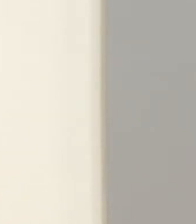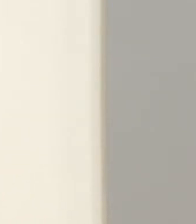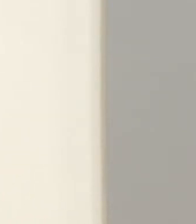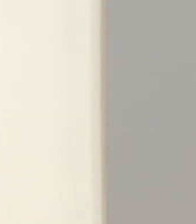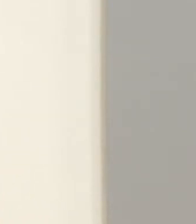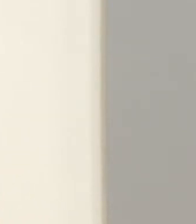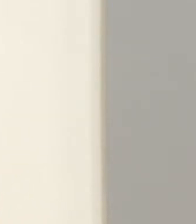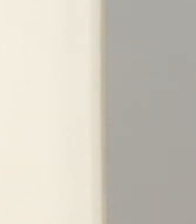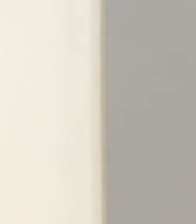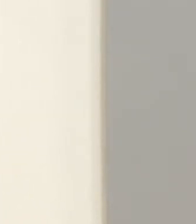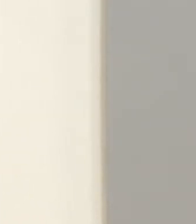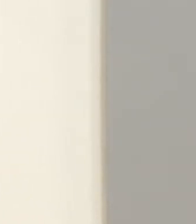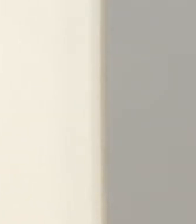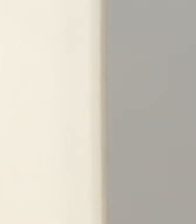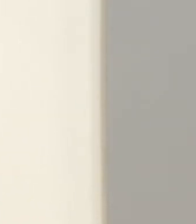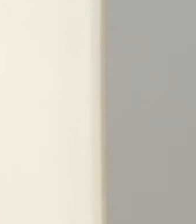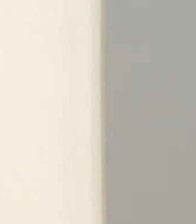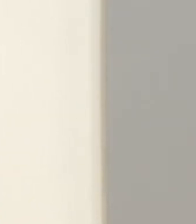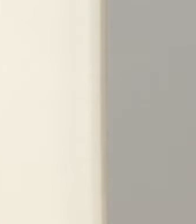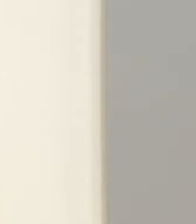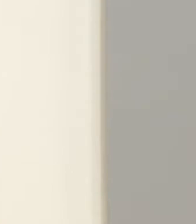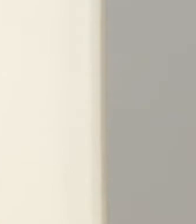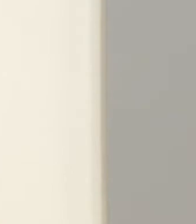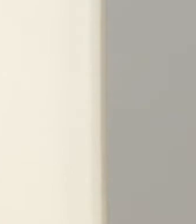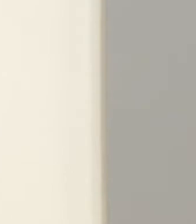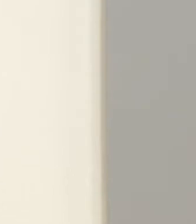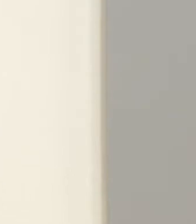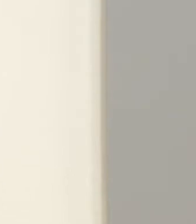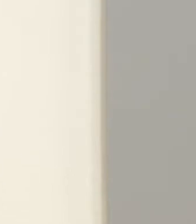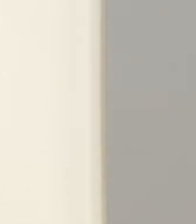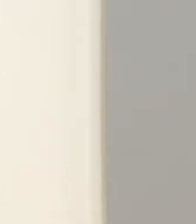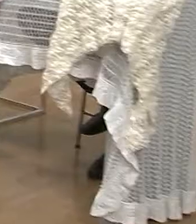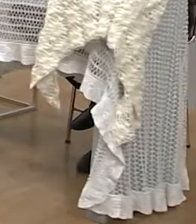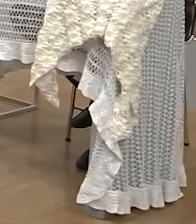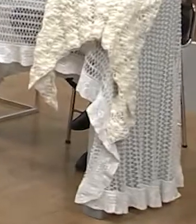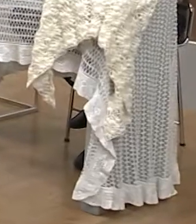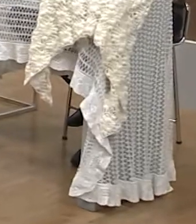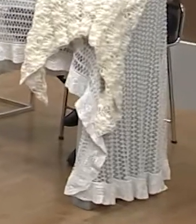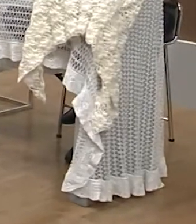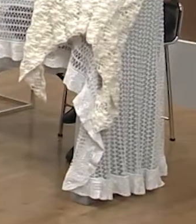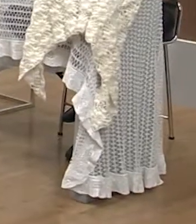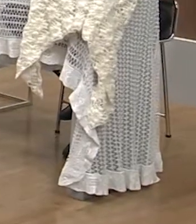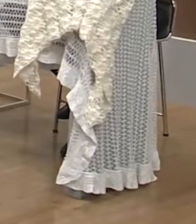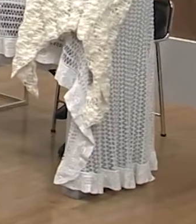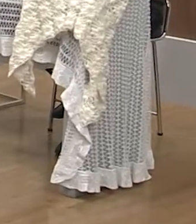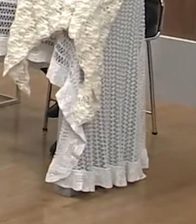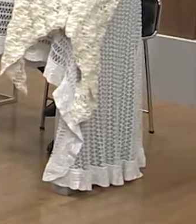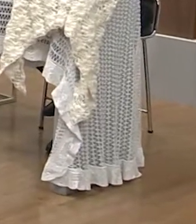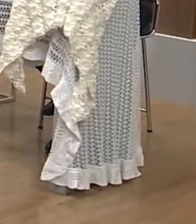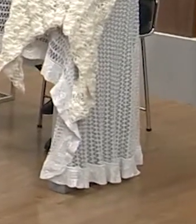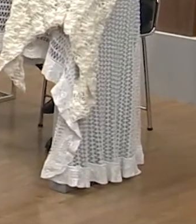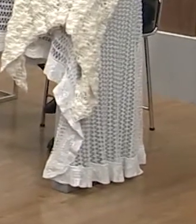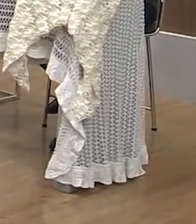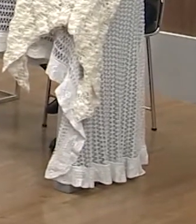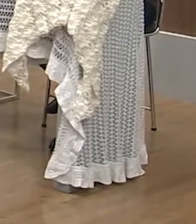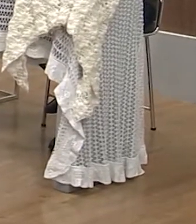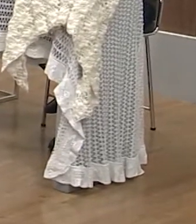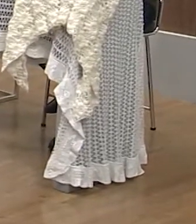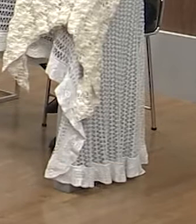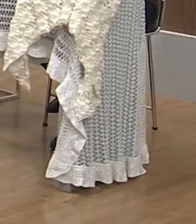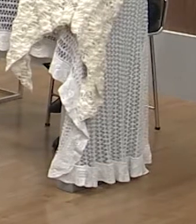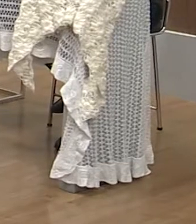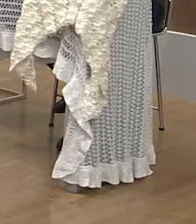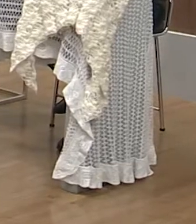Letras da UFMG. Ali na ponta, a Sônia Marta de Oliveira, que é professora